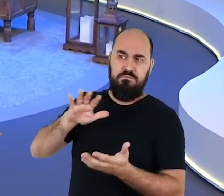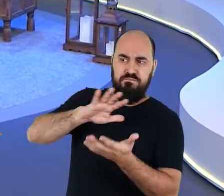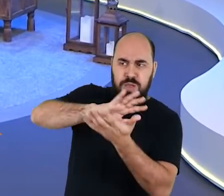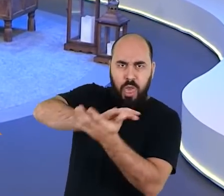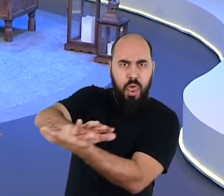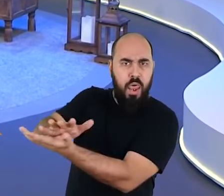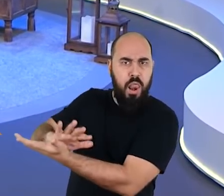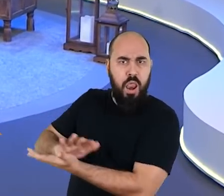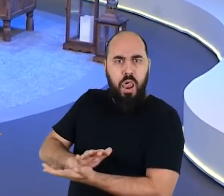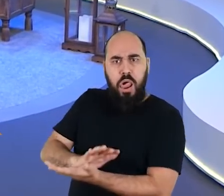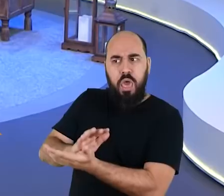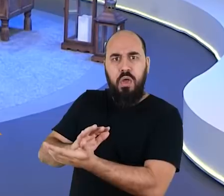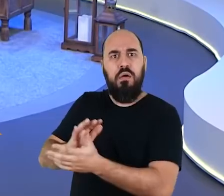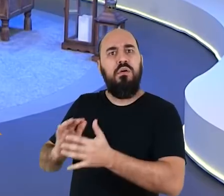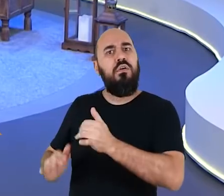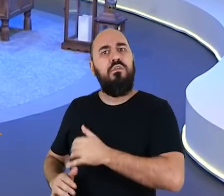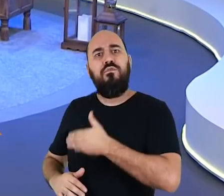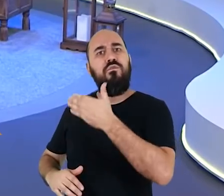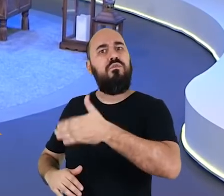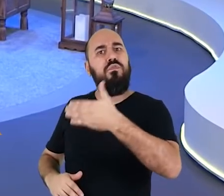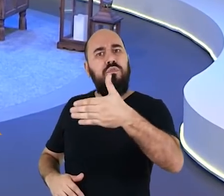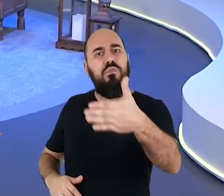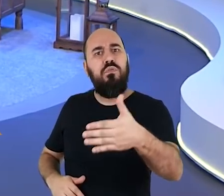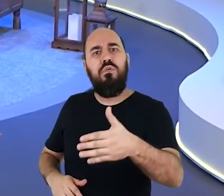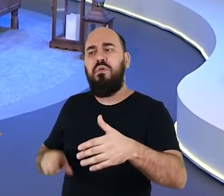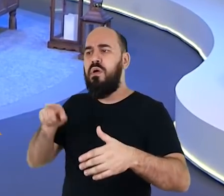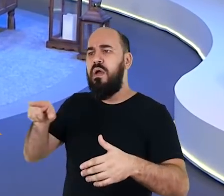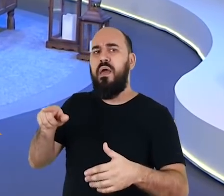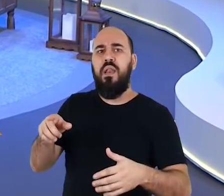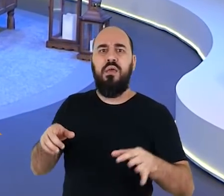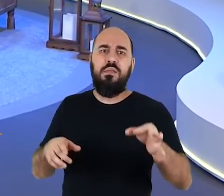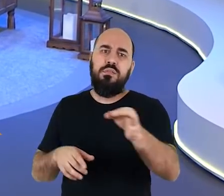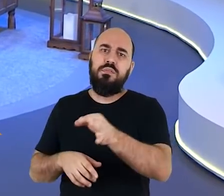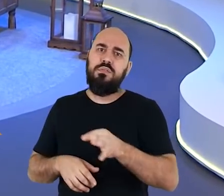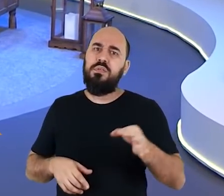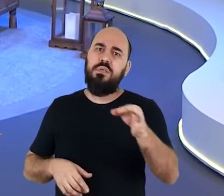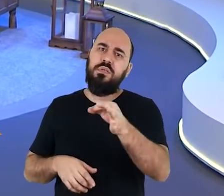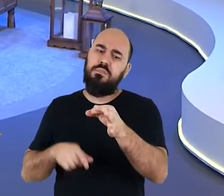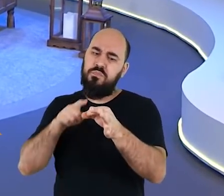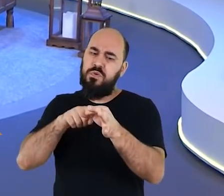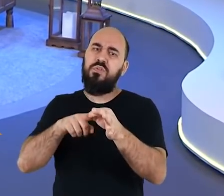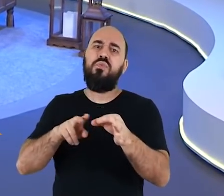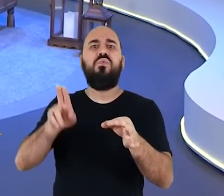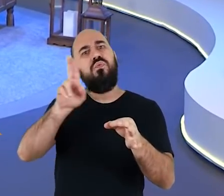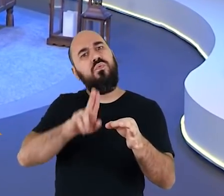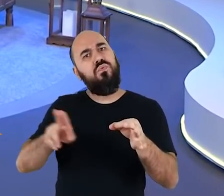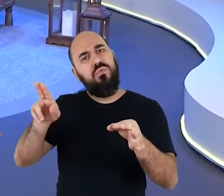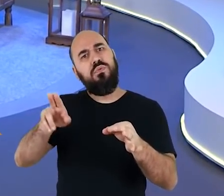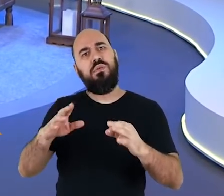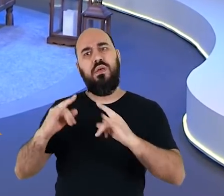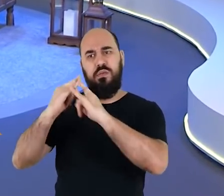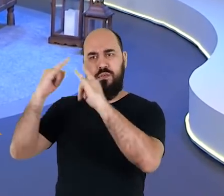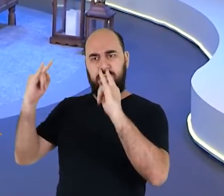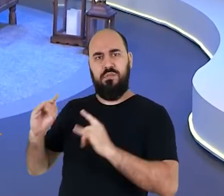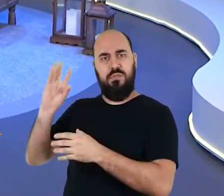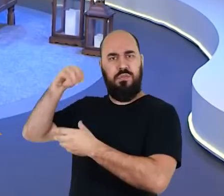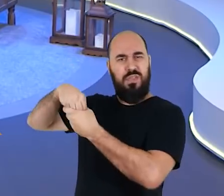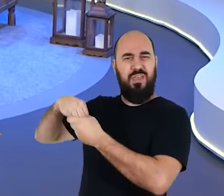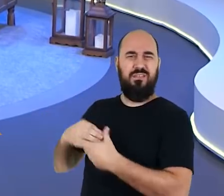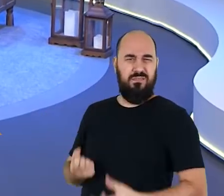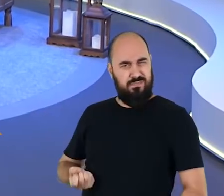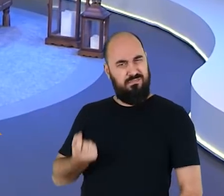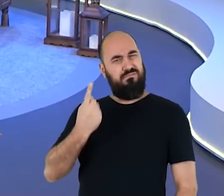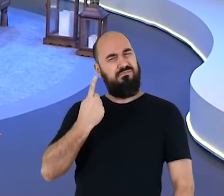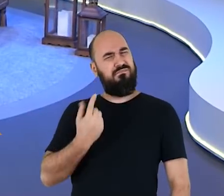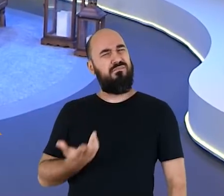se tornando, nos tempos de Cristo, o único símbolo monetário aceito dentro do Templo de Jerusalém.